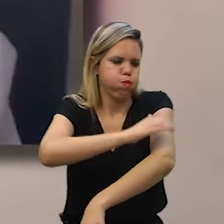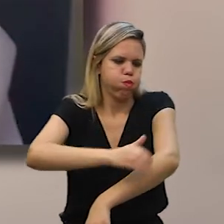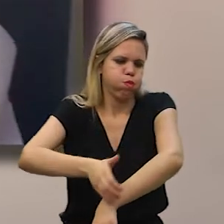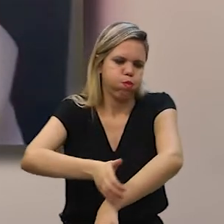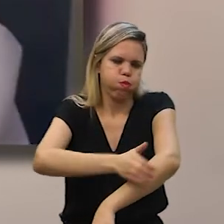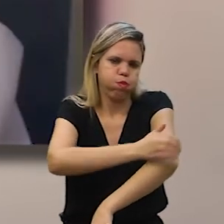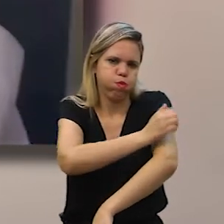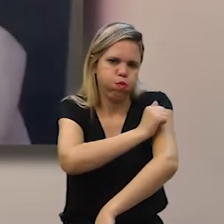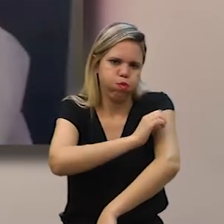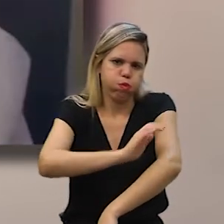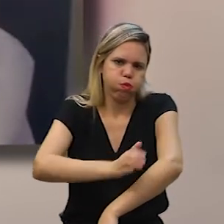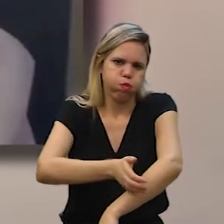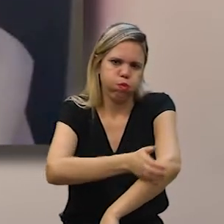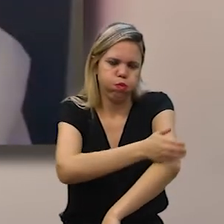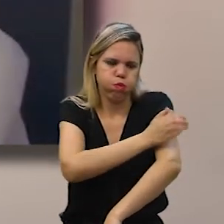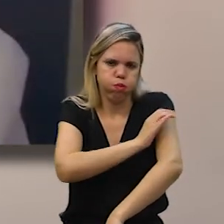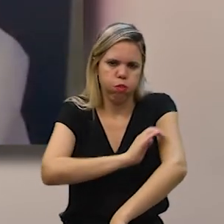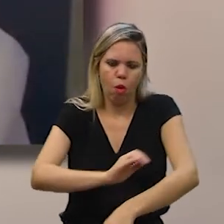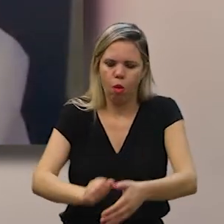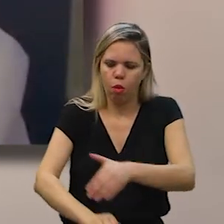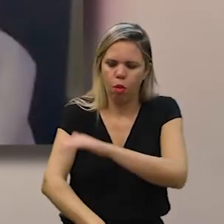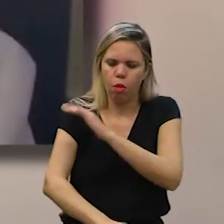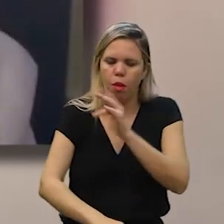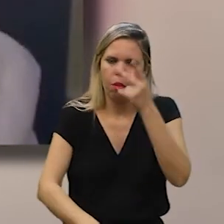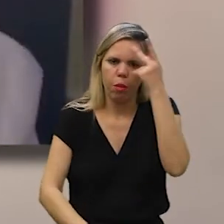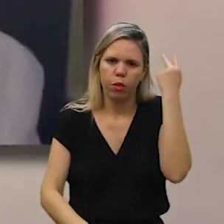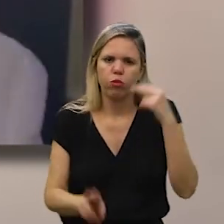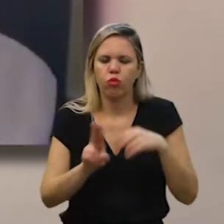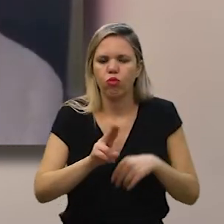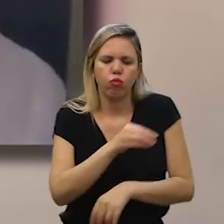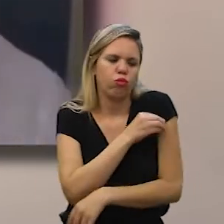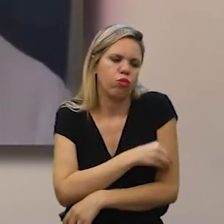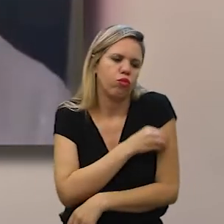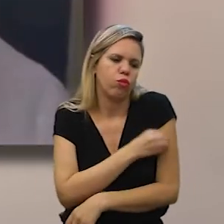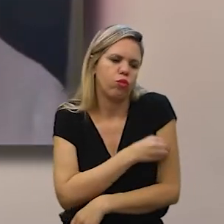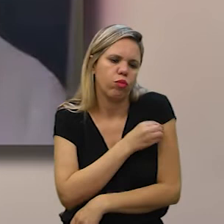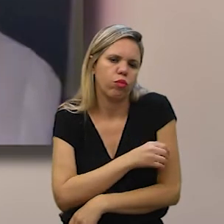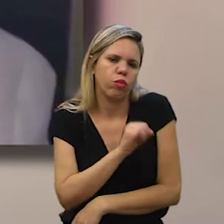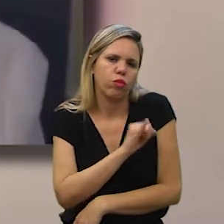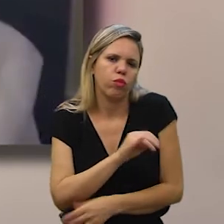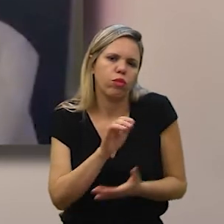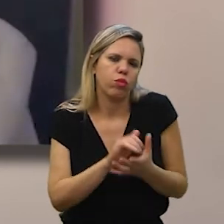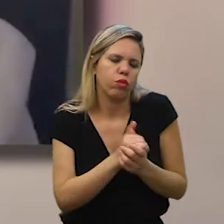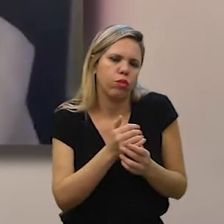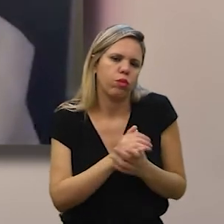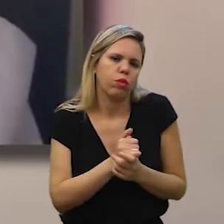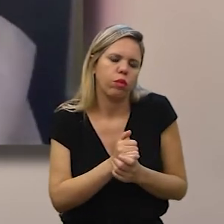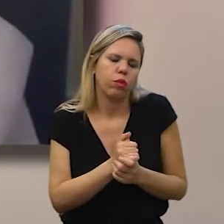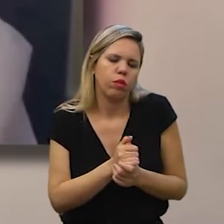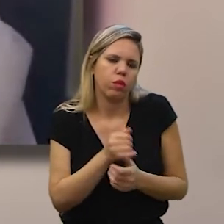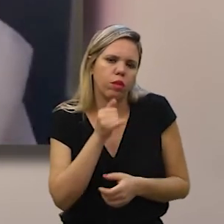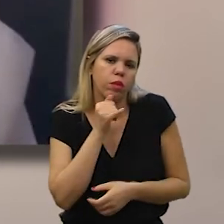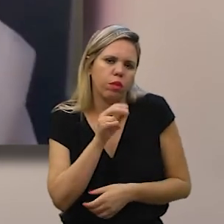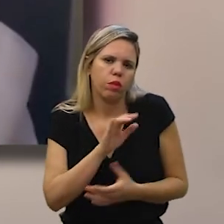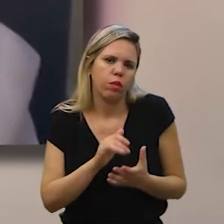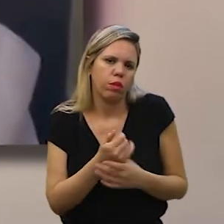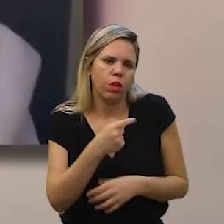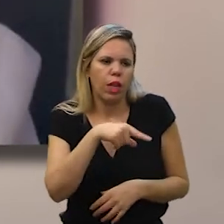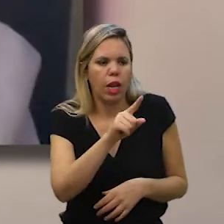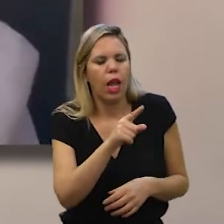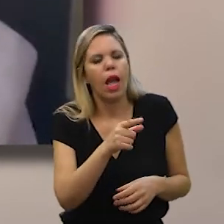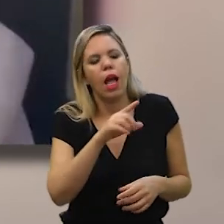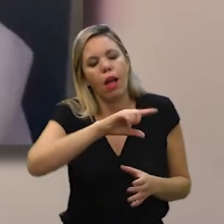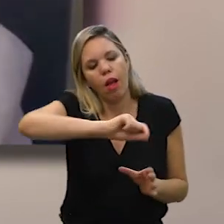Usar um bom hidratante. E se a pessoa tiver que usar o álcool gel e ela puder, ao invés de usar o álcool